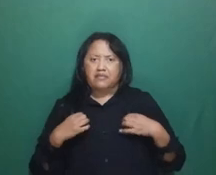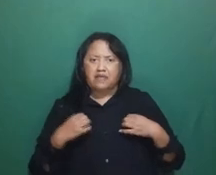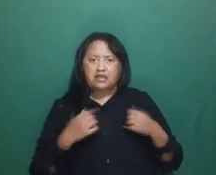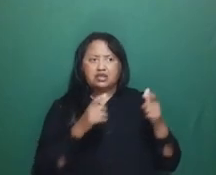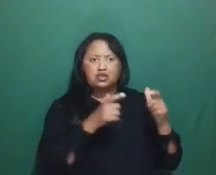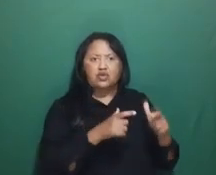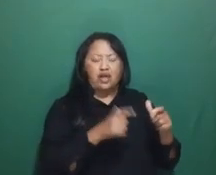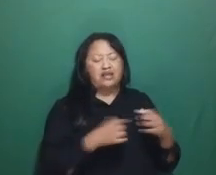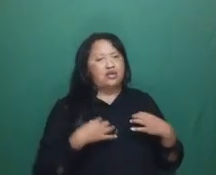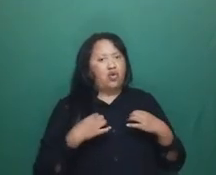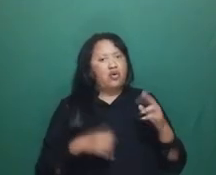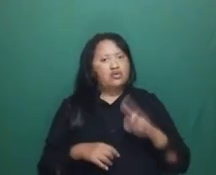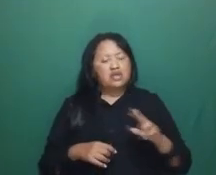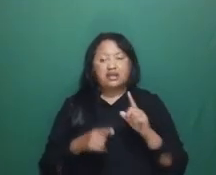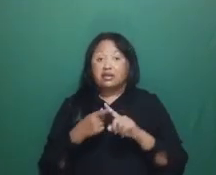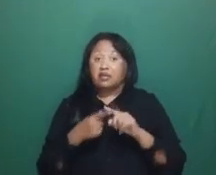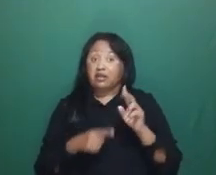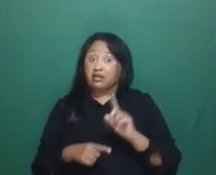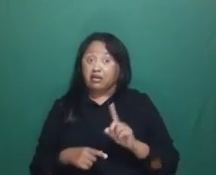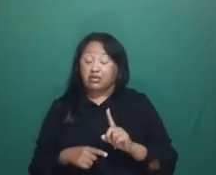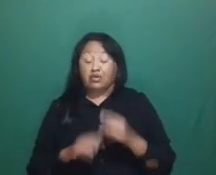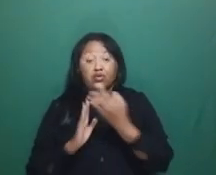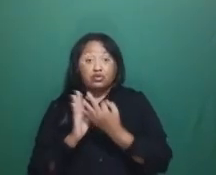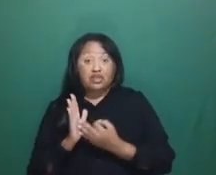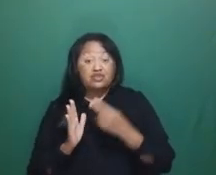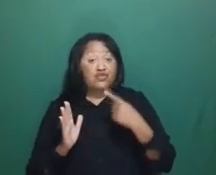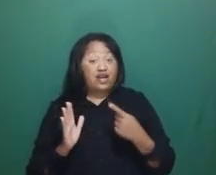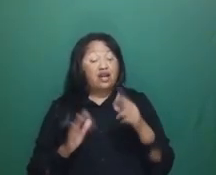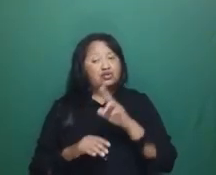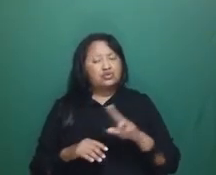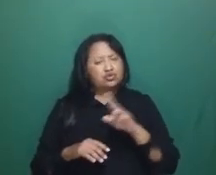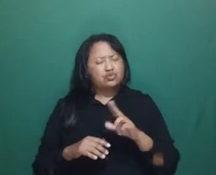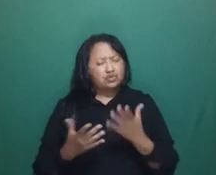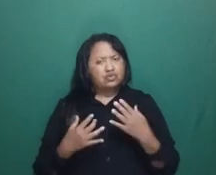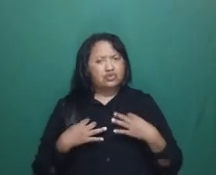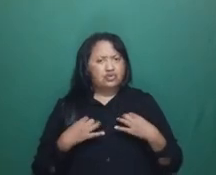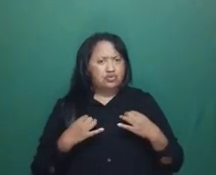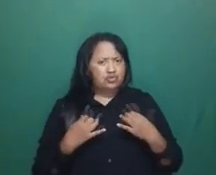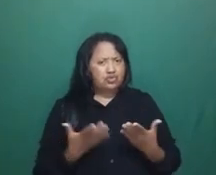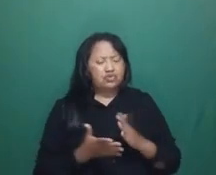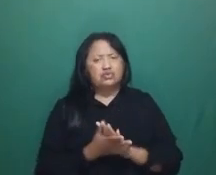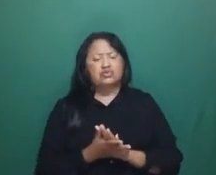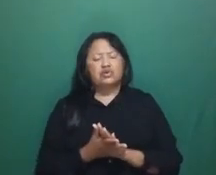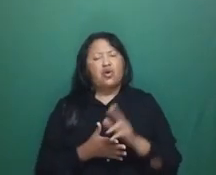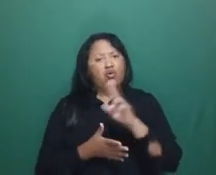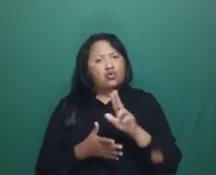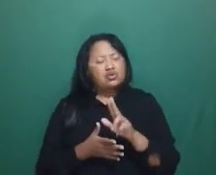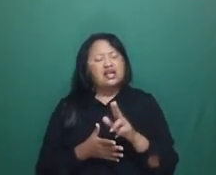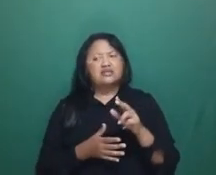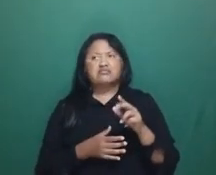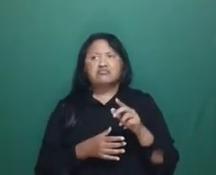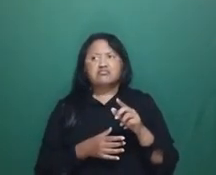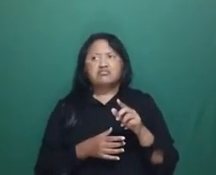também não o texto fala nesse consumo de peças reutilizar peças